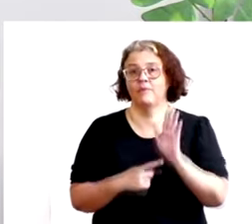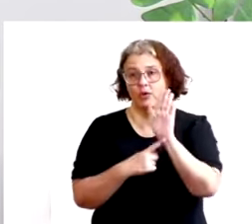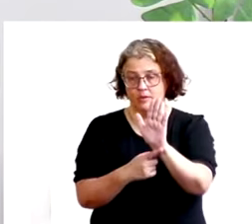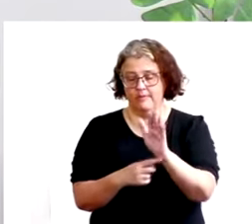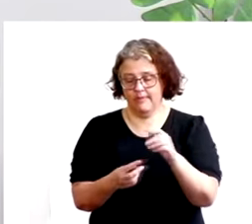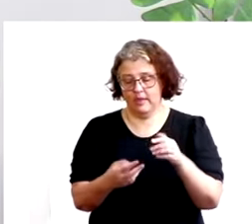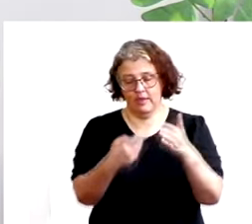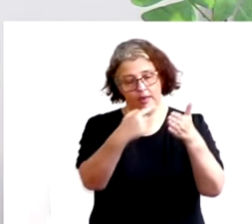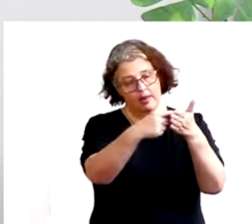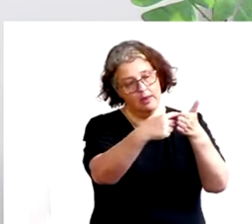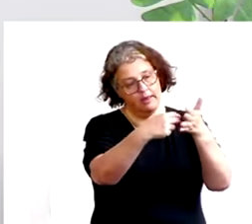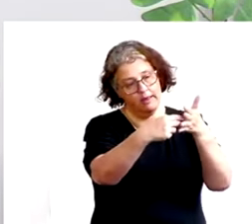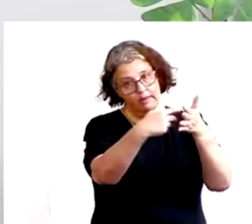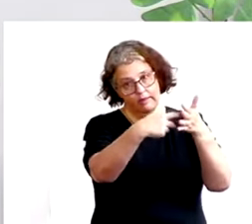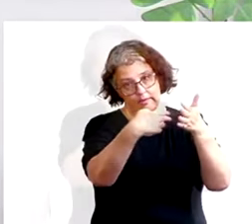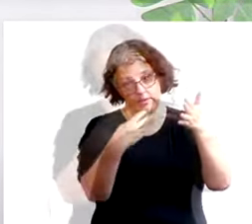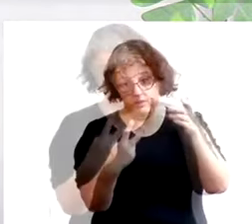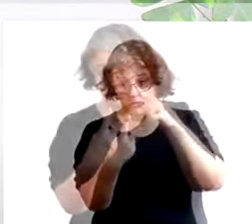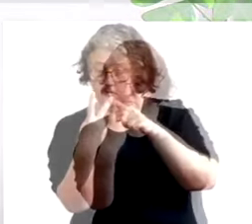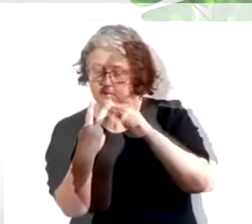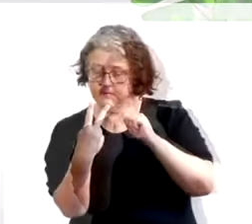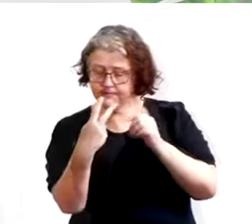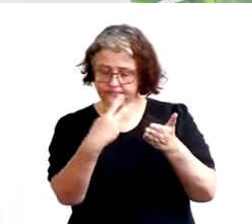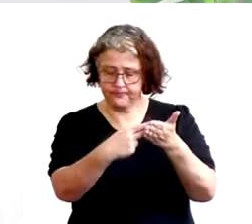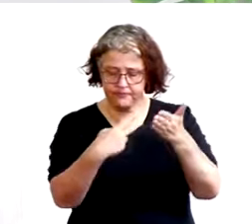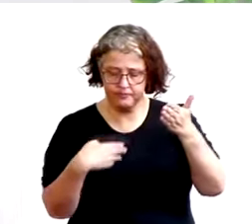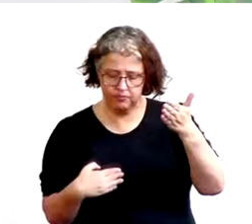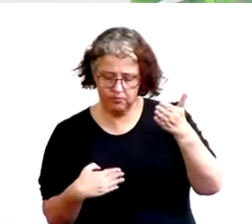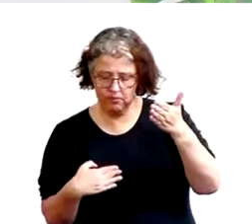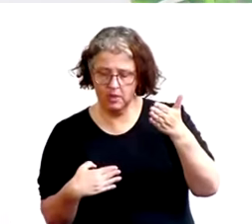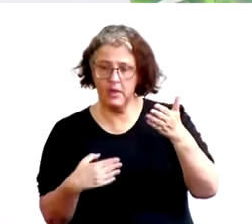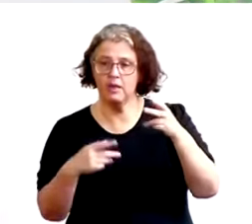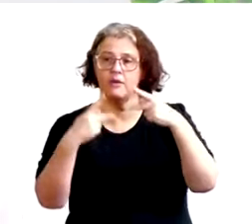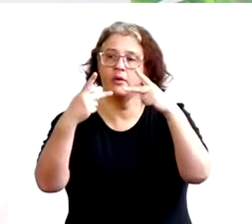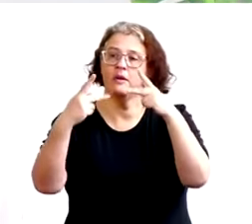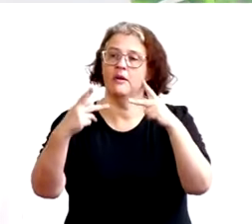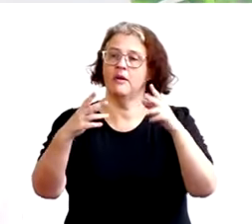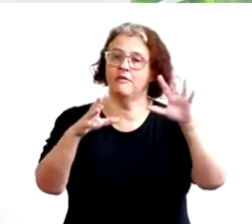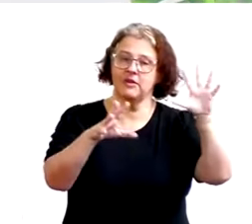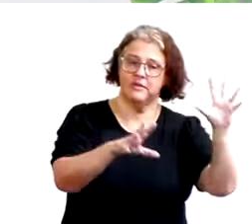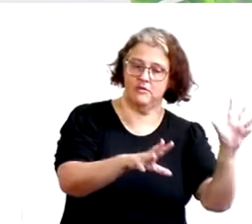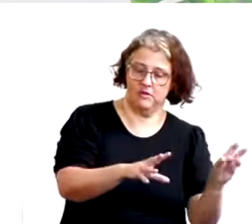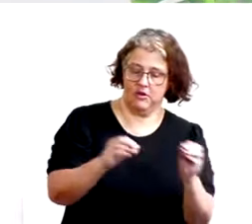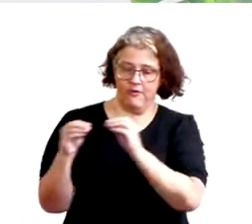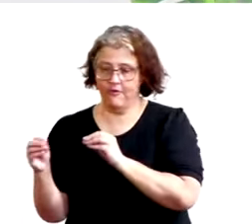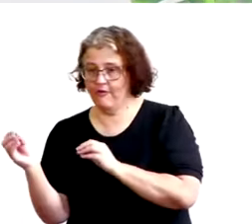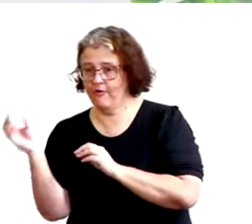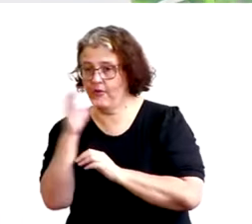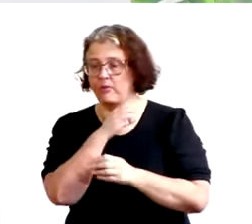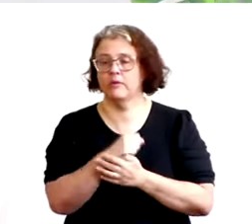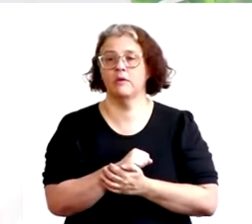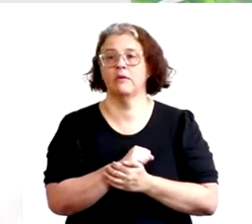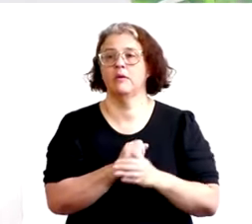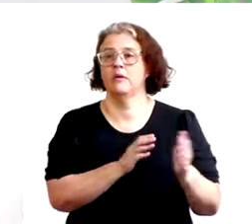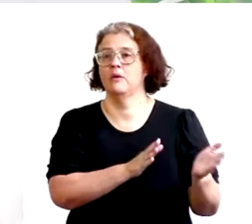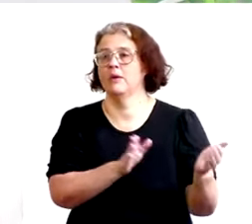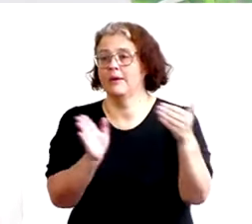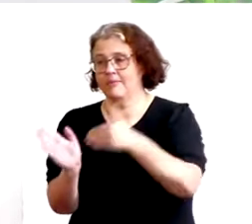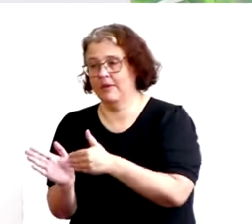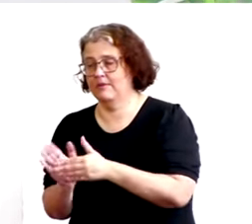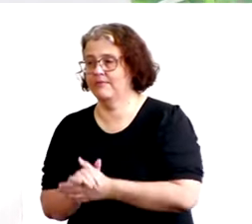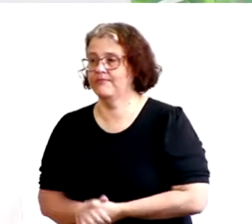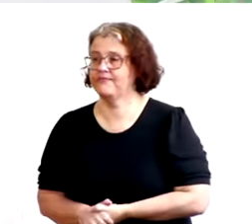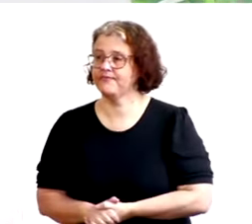na segunda parte do Salmo ele vai descrever a sua retomada o caminho de volta